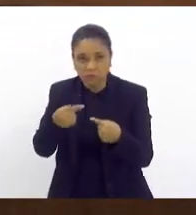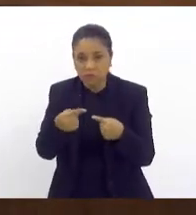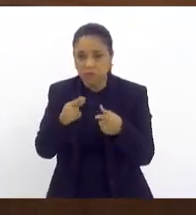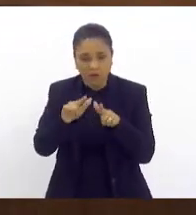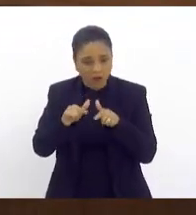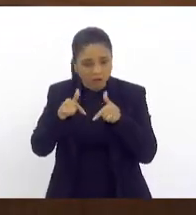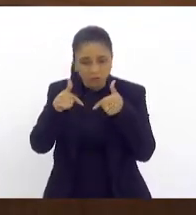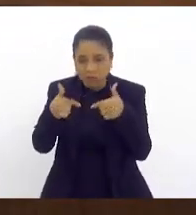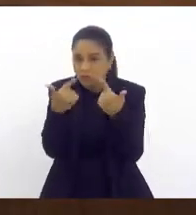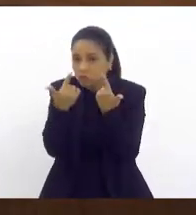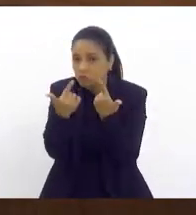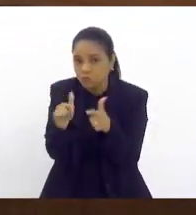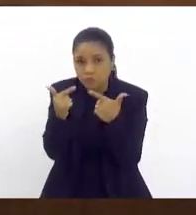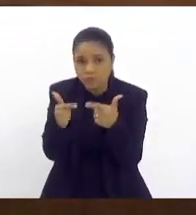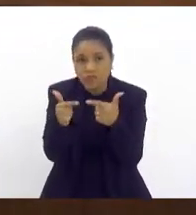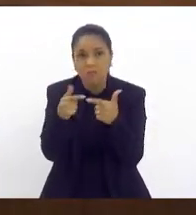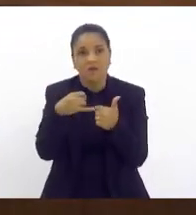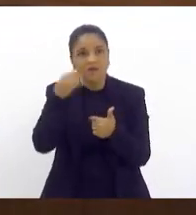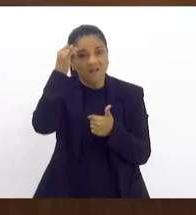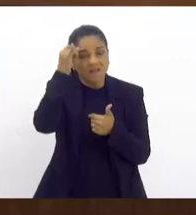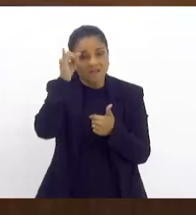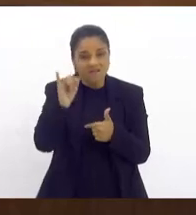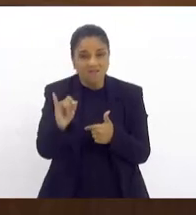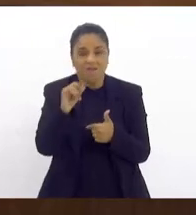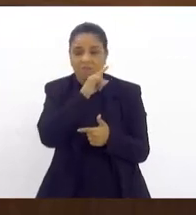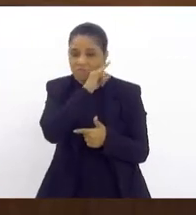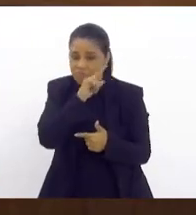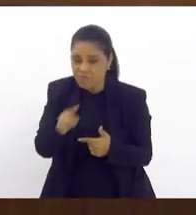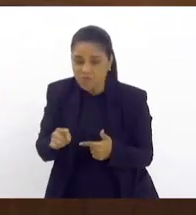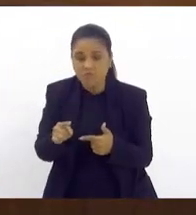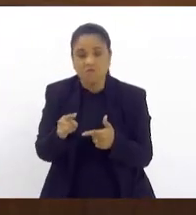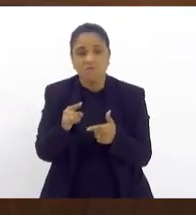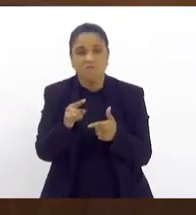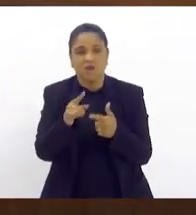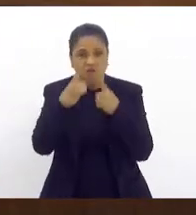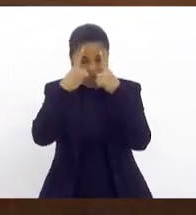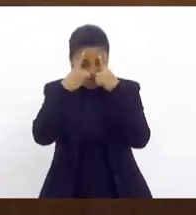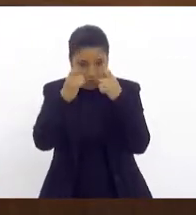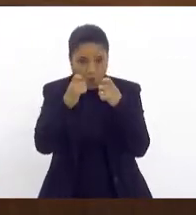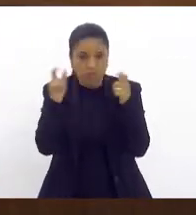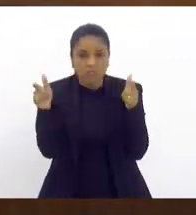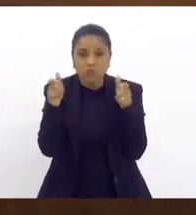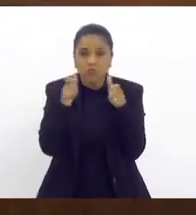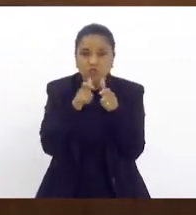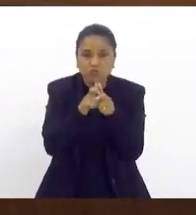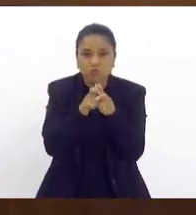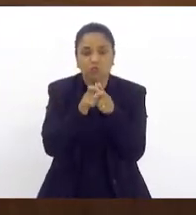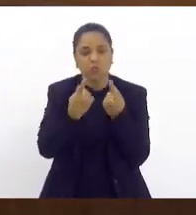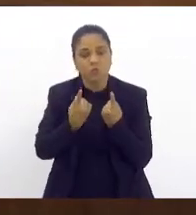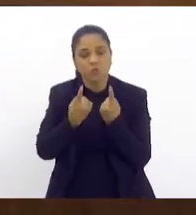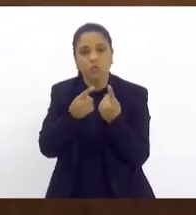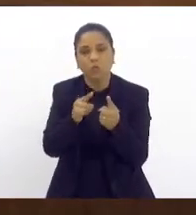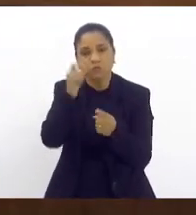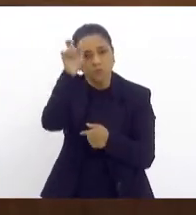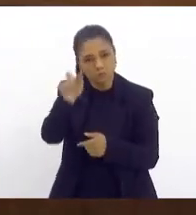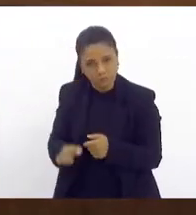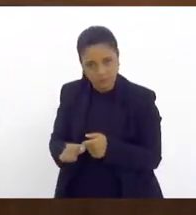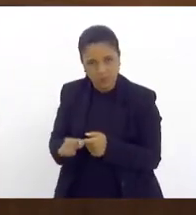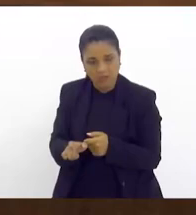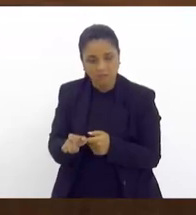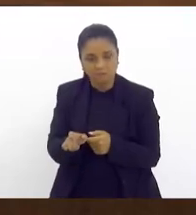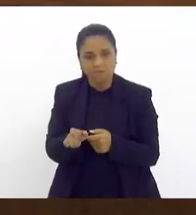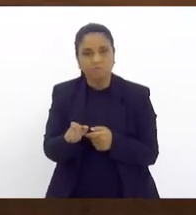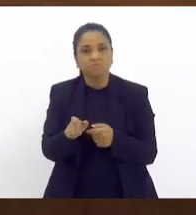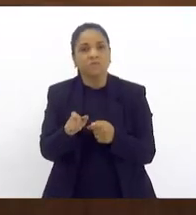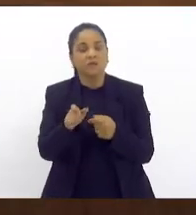se coíba para que a esse volume de violência contra a mulher Gere um feminicídio Então